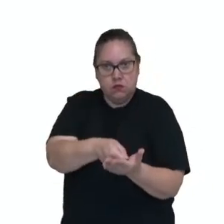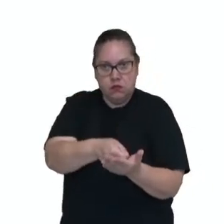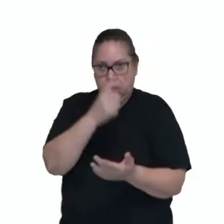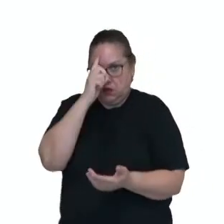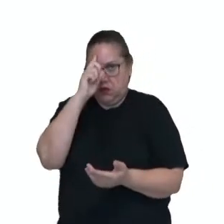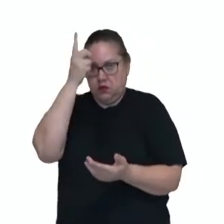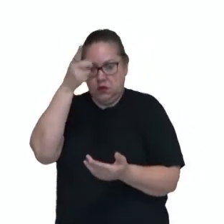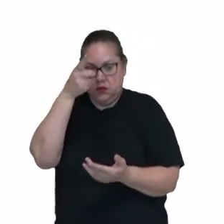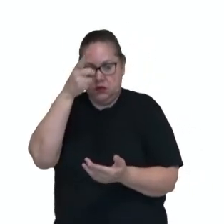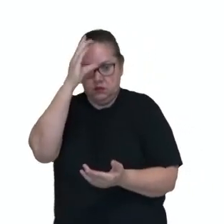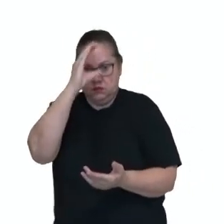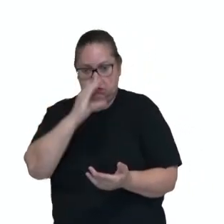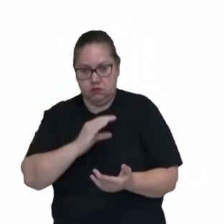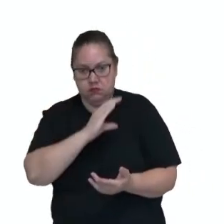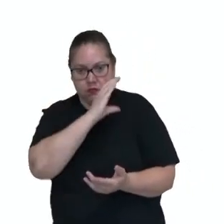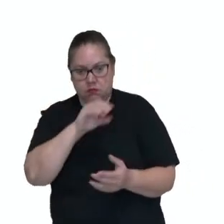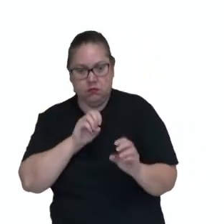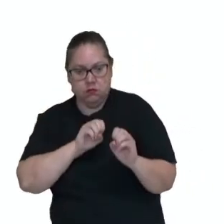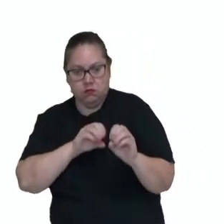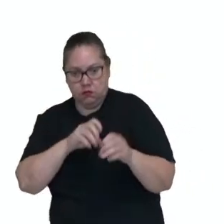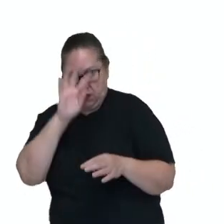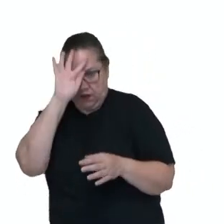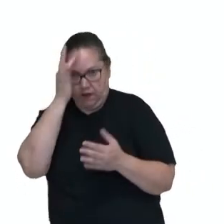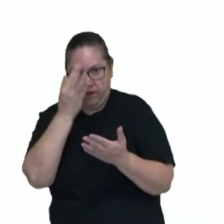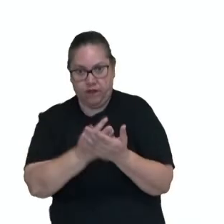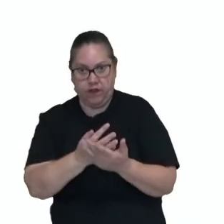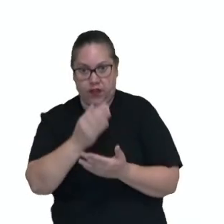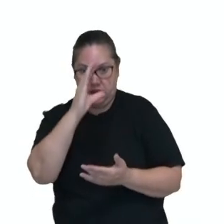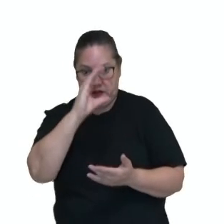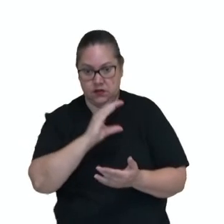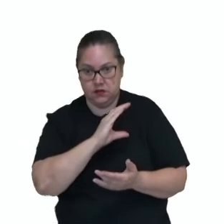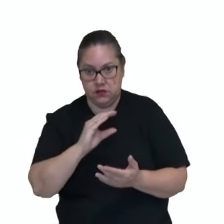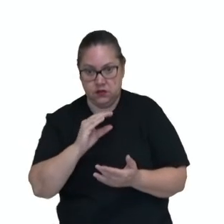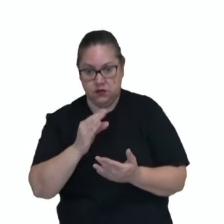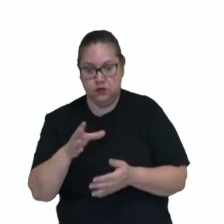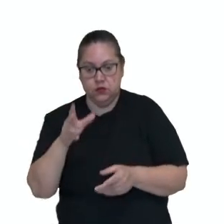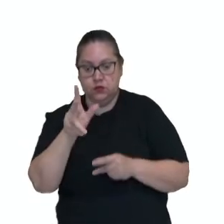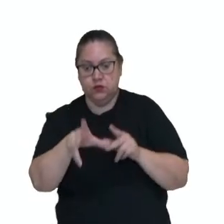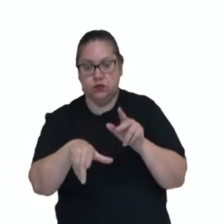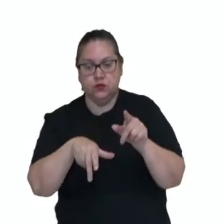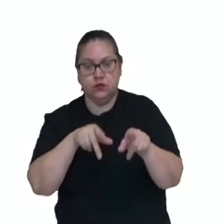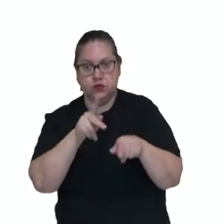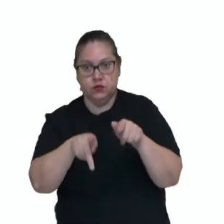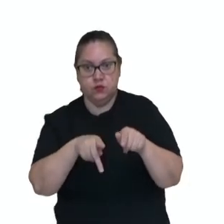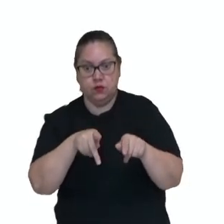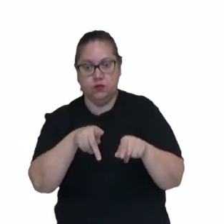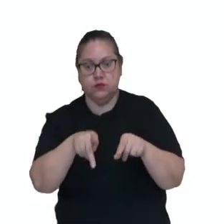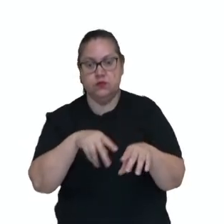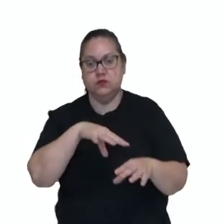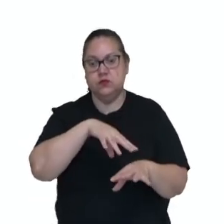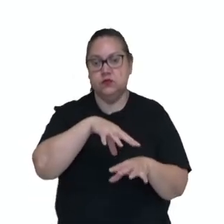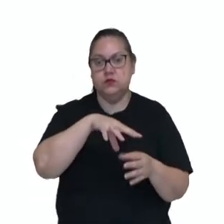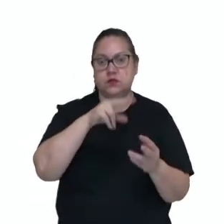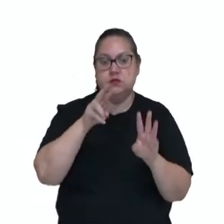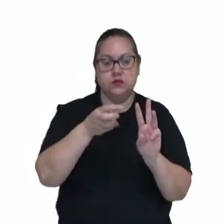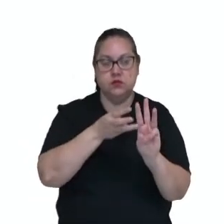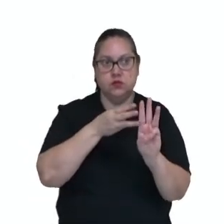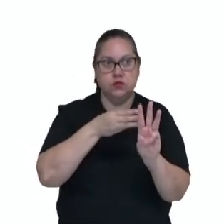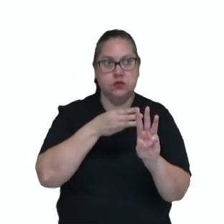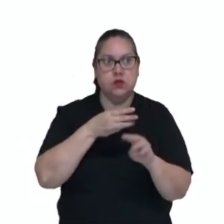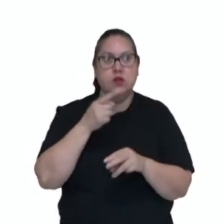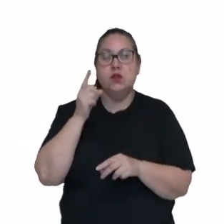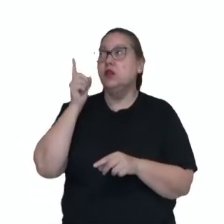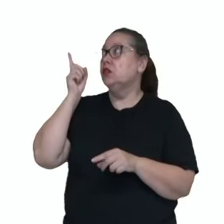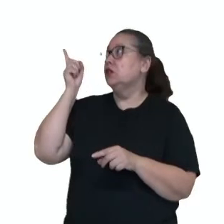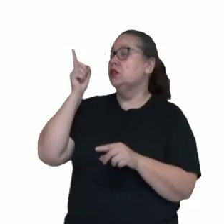ideia da catequização da fé cristã sobre os povos indígenas. As fontes escritas disponíveis sobre o século XVI